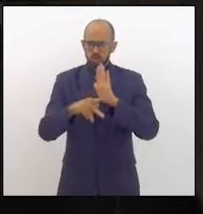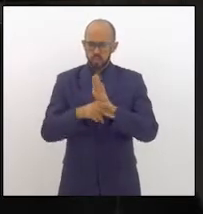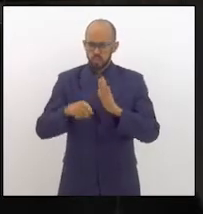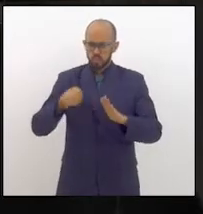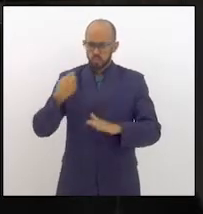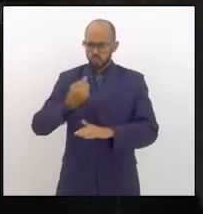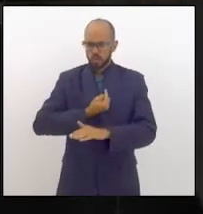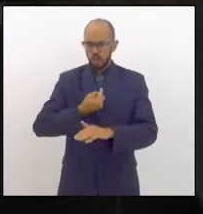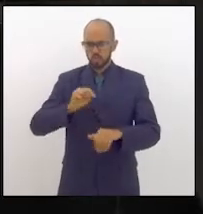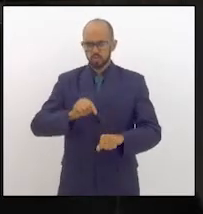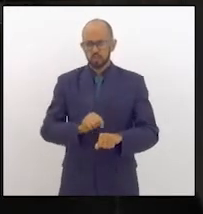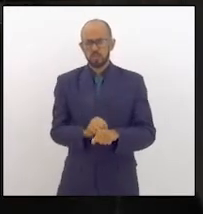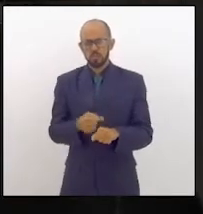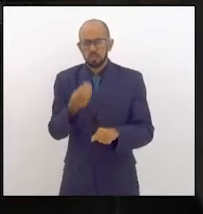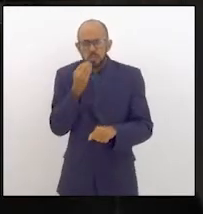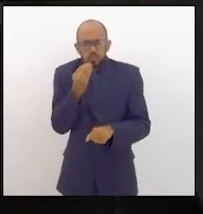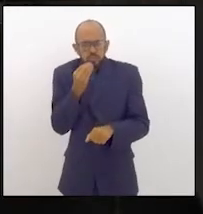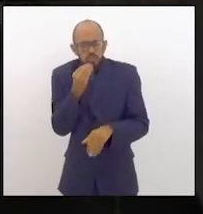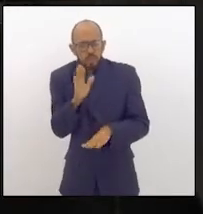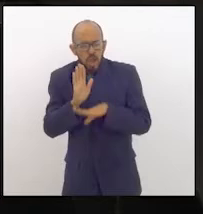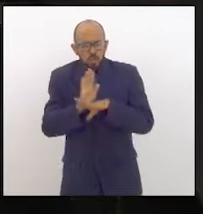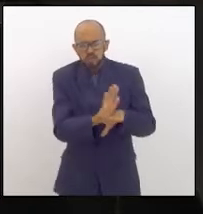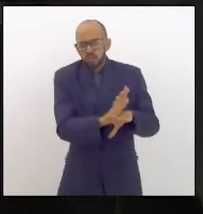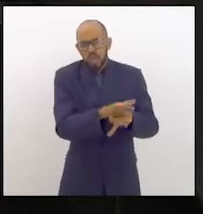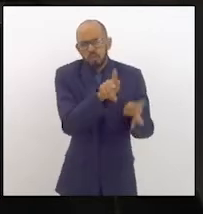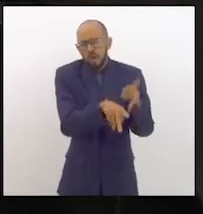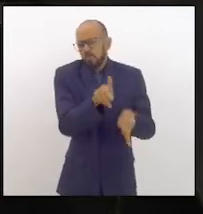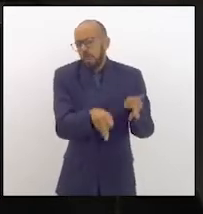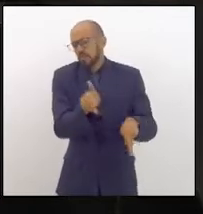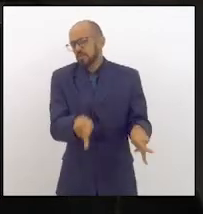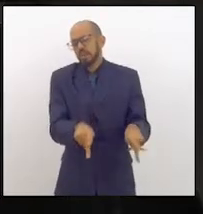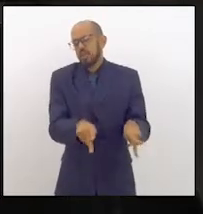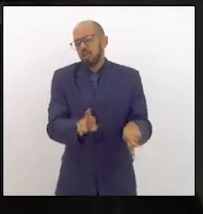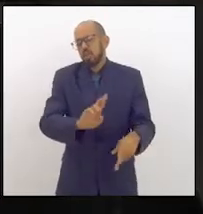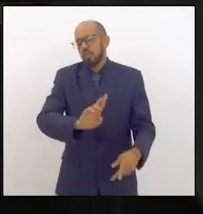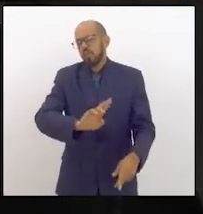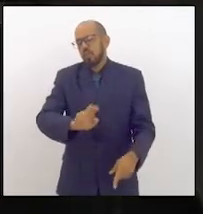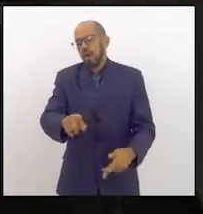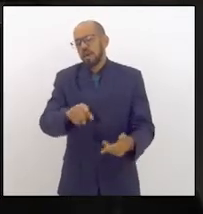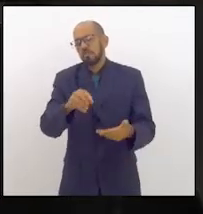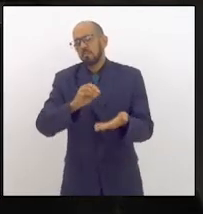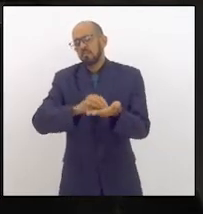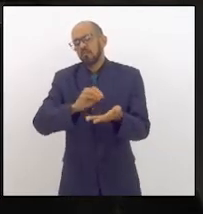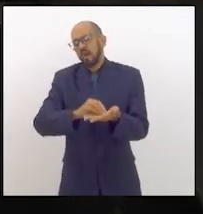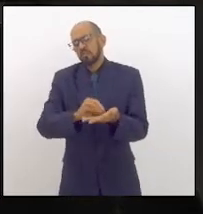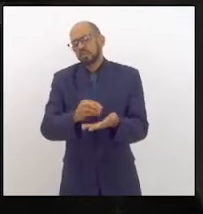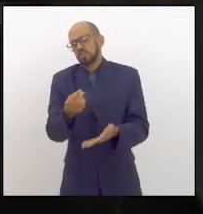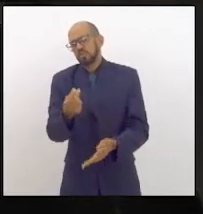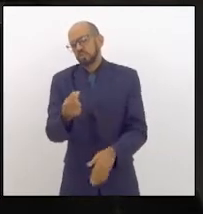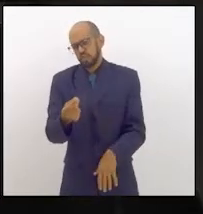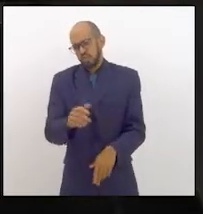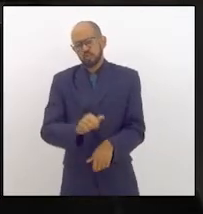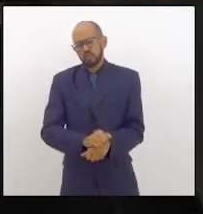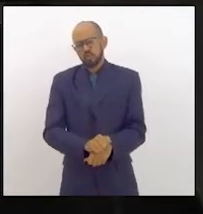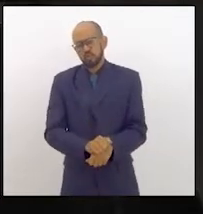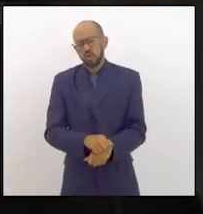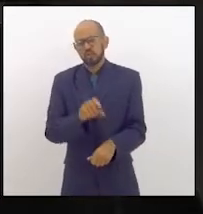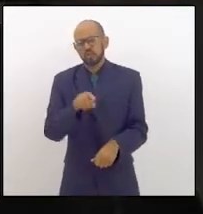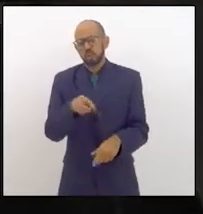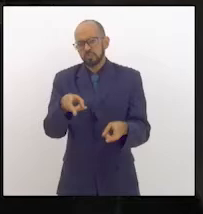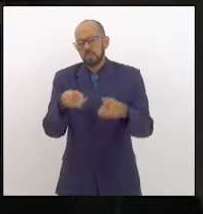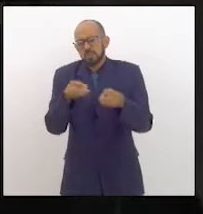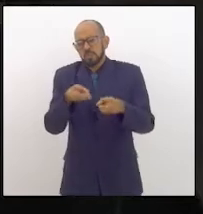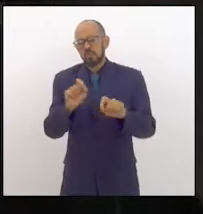que viria beneficiar a população não são por falta de recursos basta ver